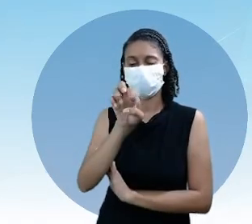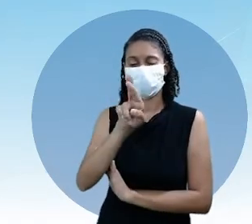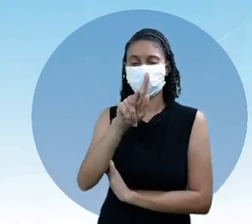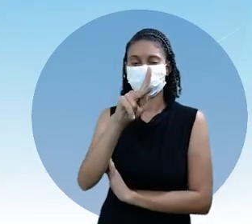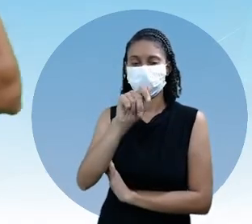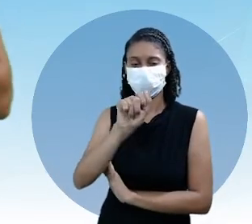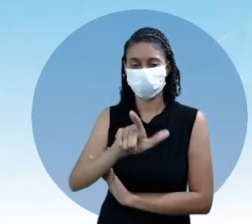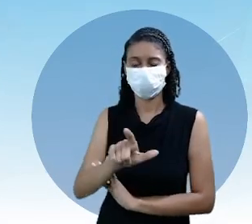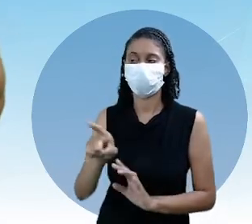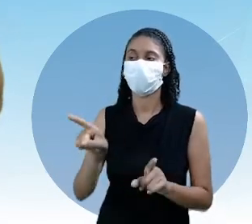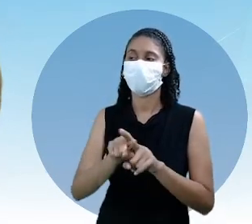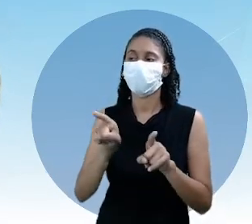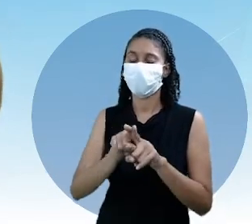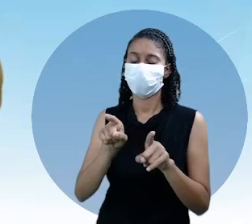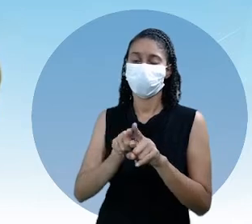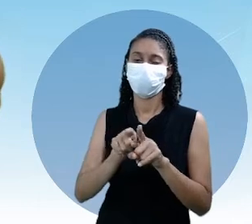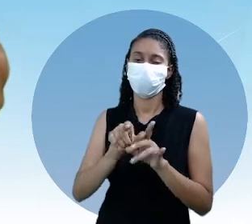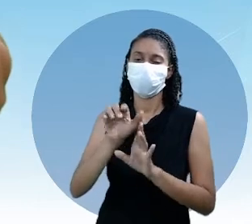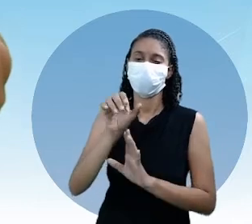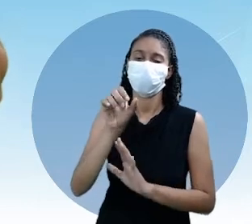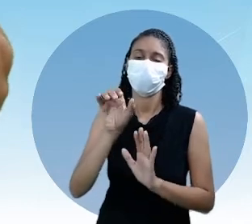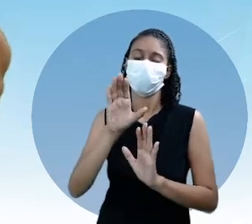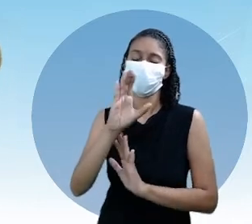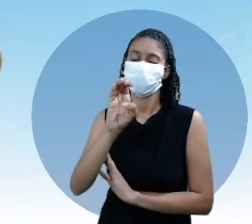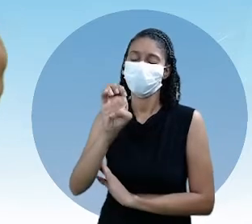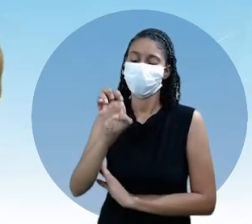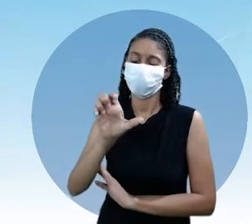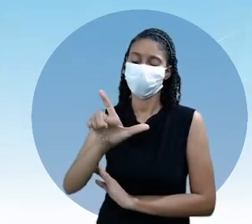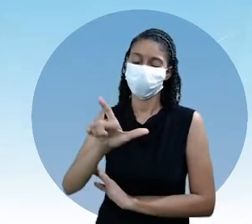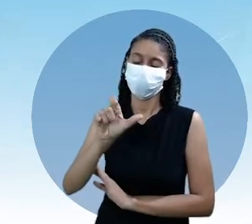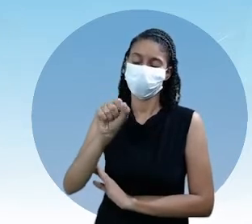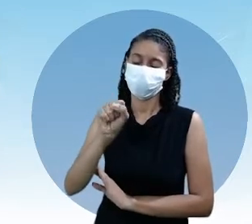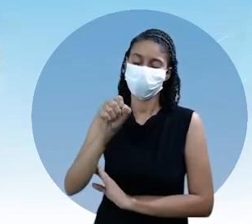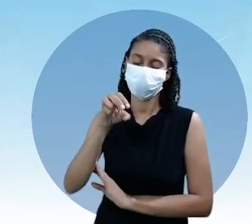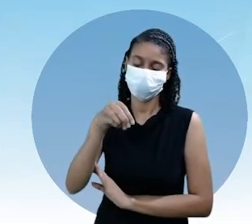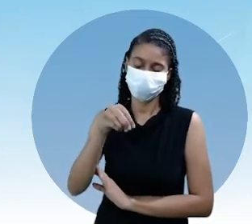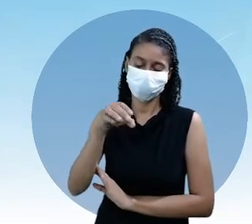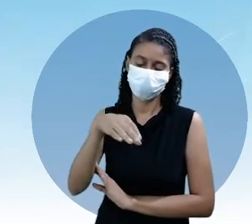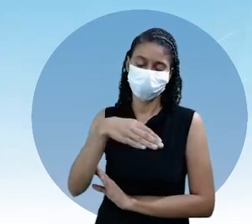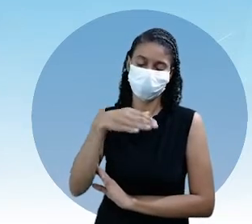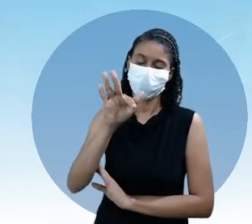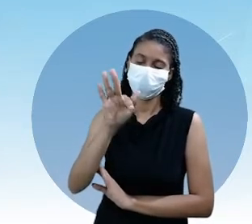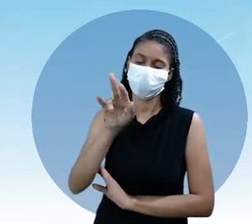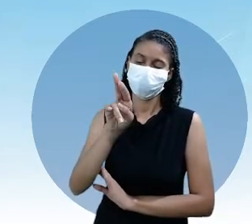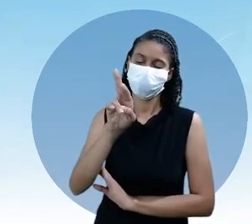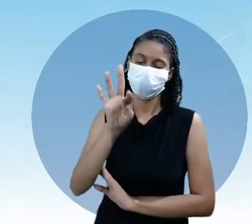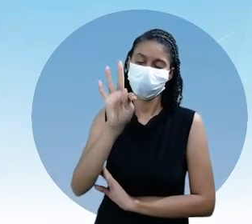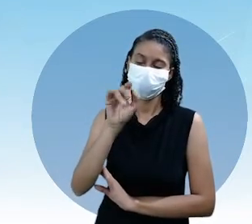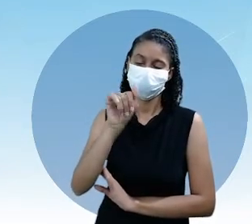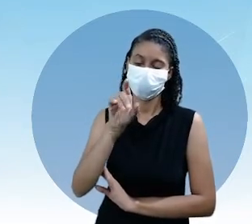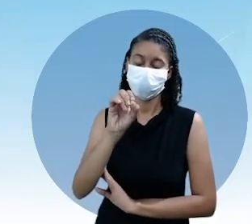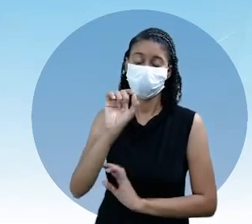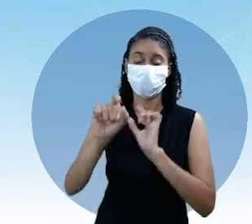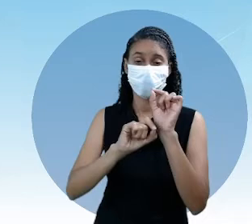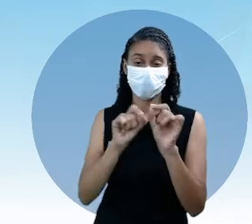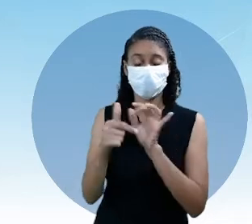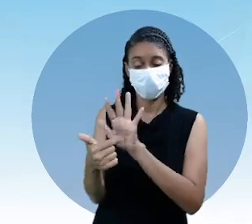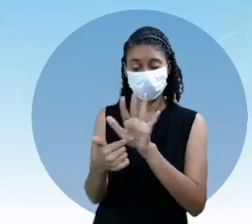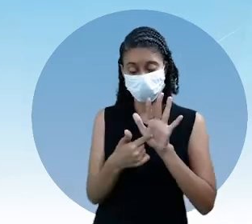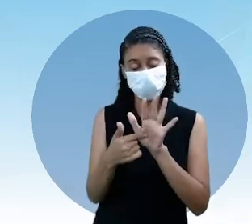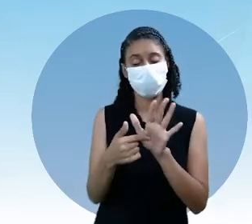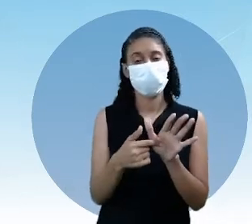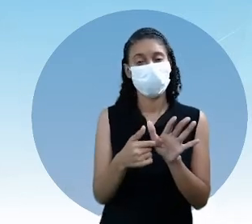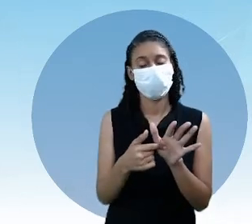particularmente, né, de Celso Furtado. E aí a gente vai ter um dos grandes reflexos, né, dessa política de tentar